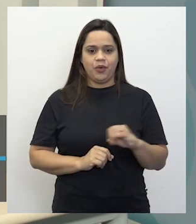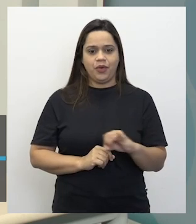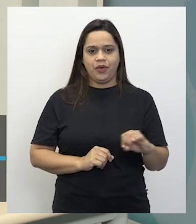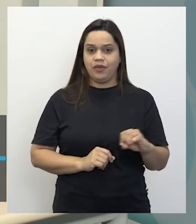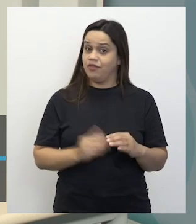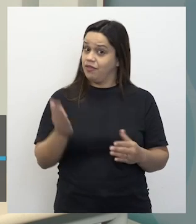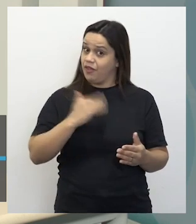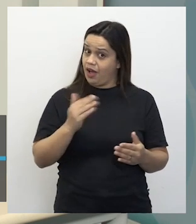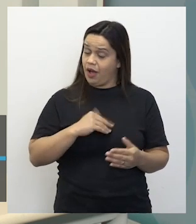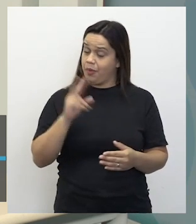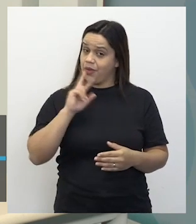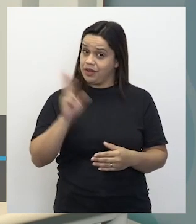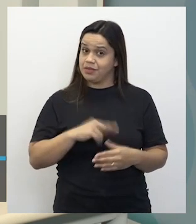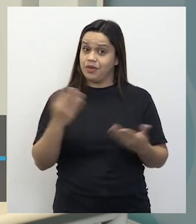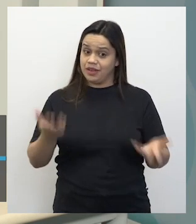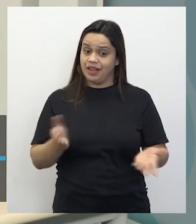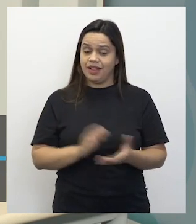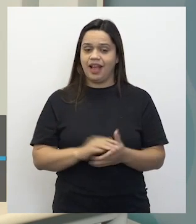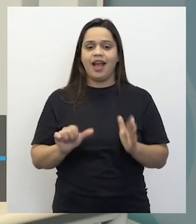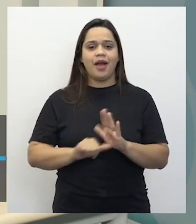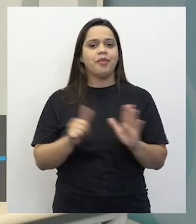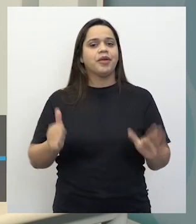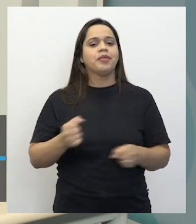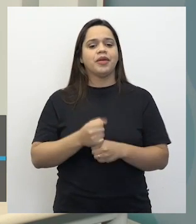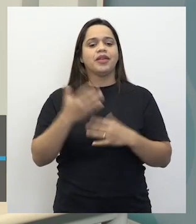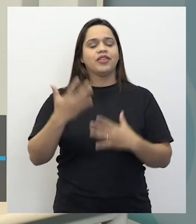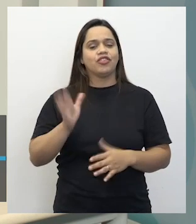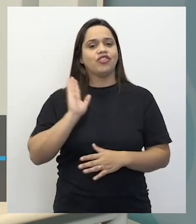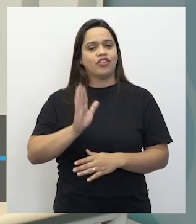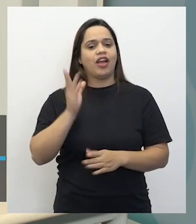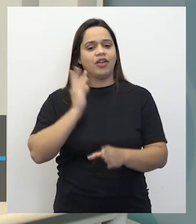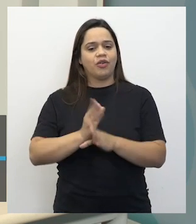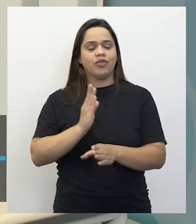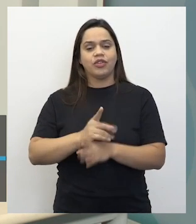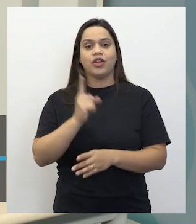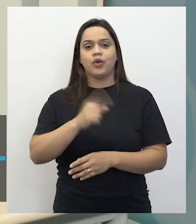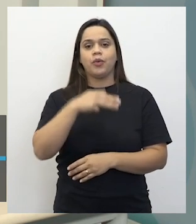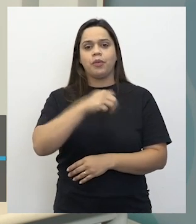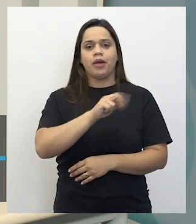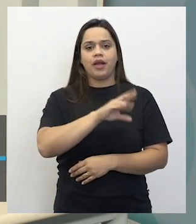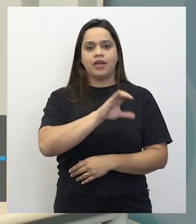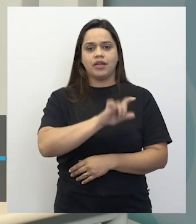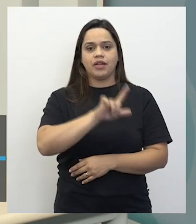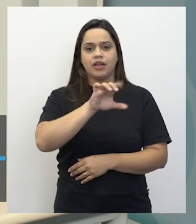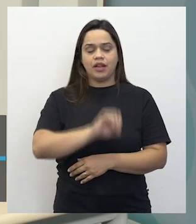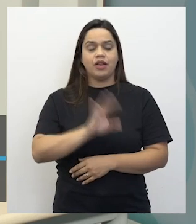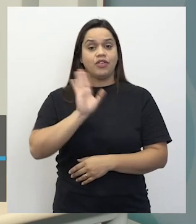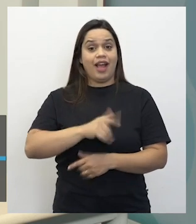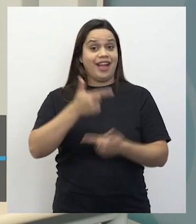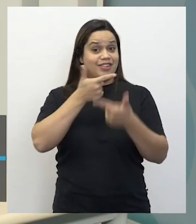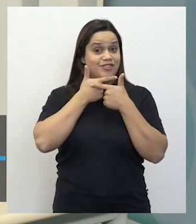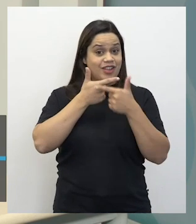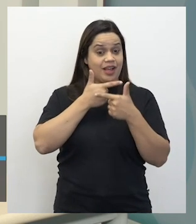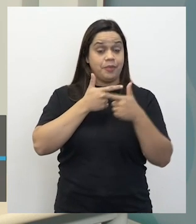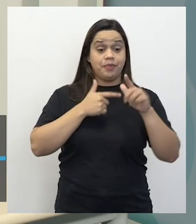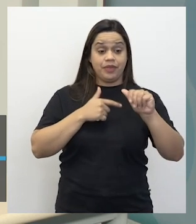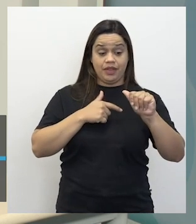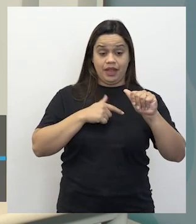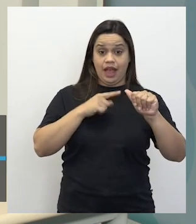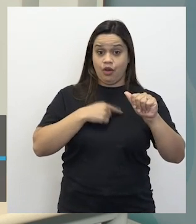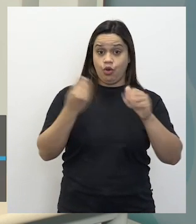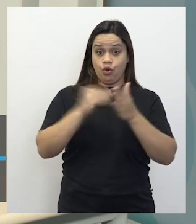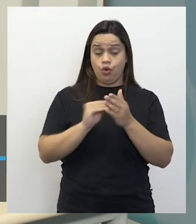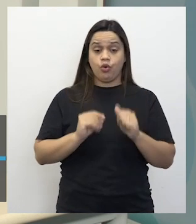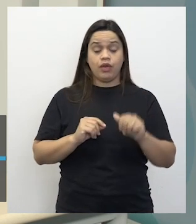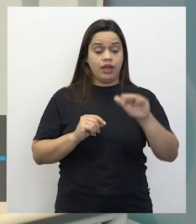Vamos responder. Quem vai ser o primeiro? Aê, temos um. Marcelo, as simpáticas tartarugas verdes. Ele mudou até